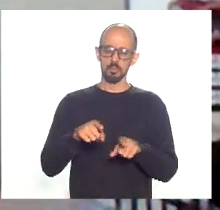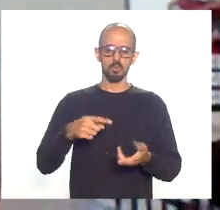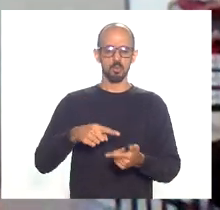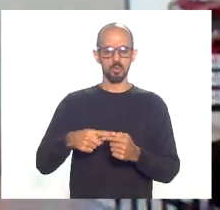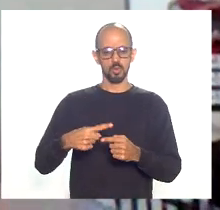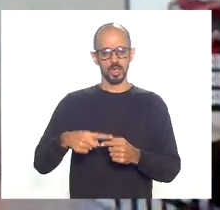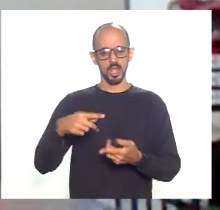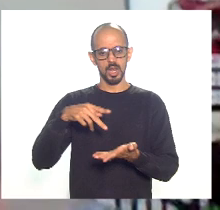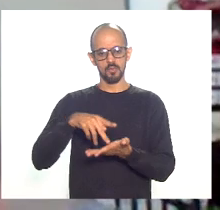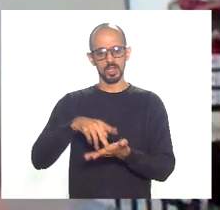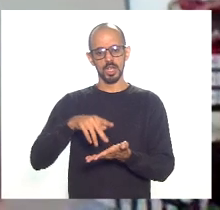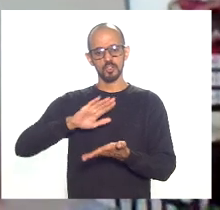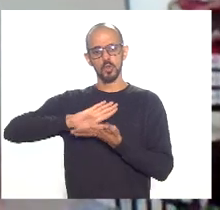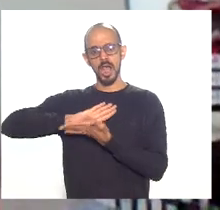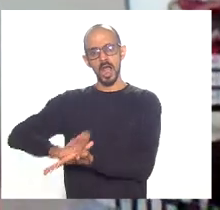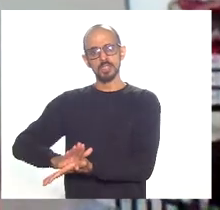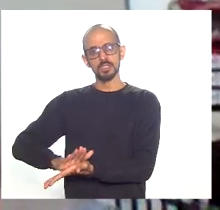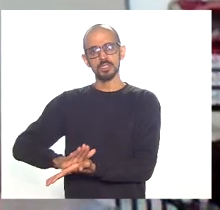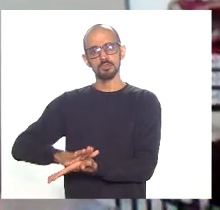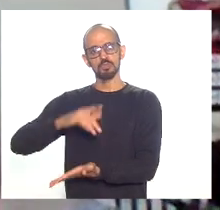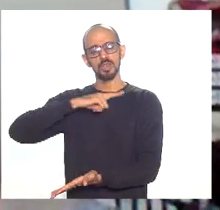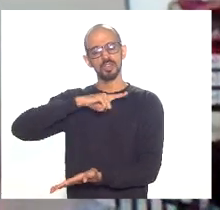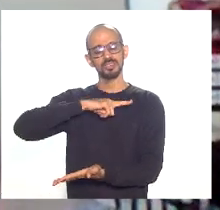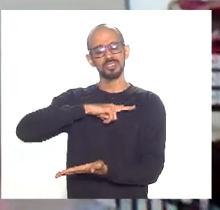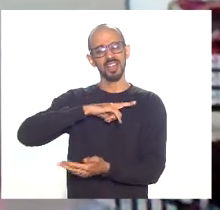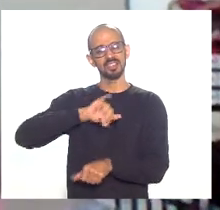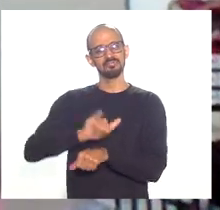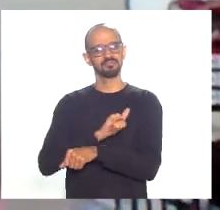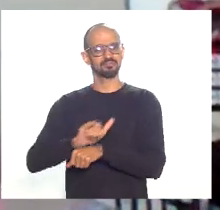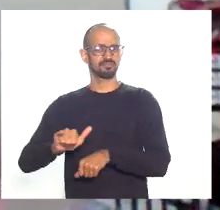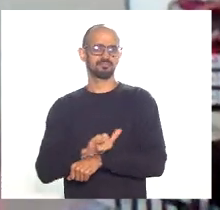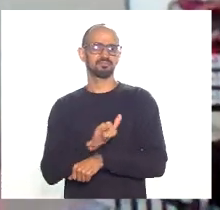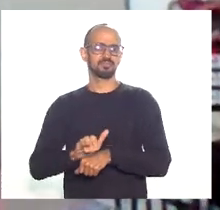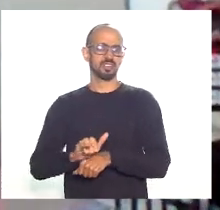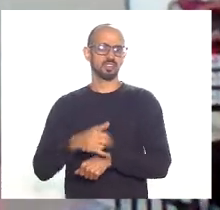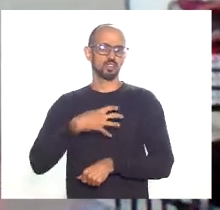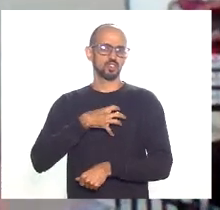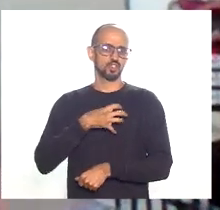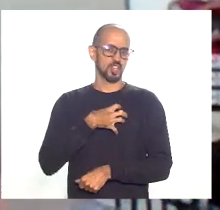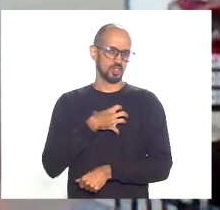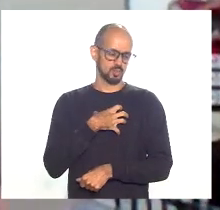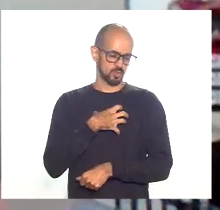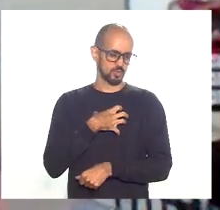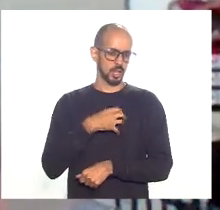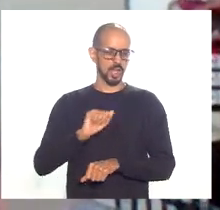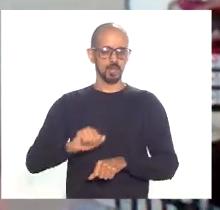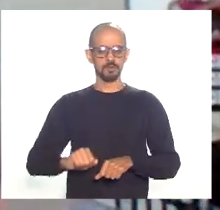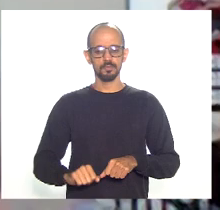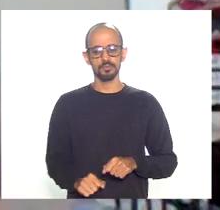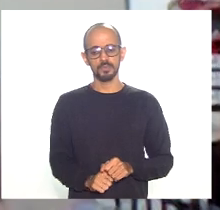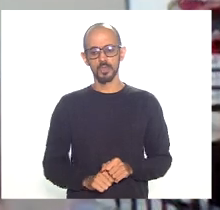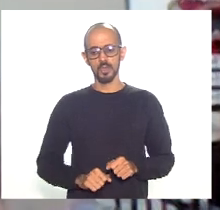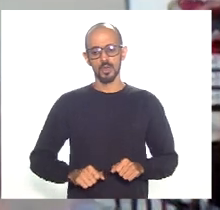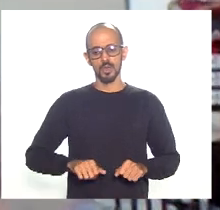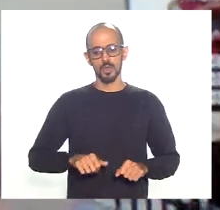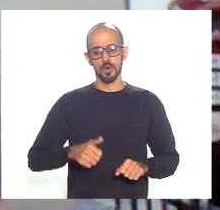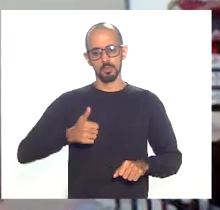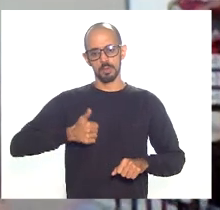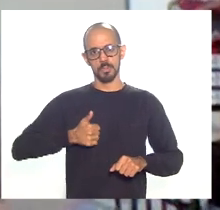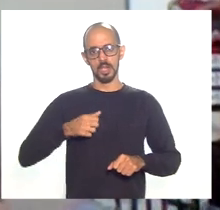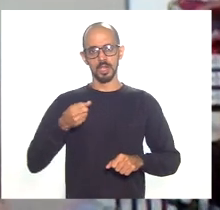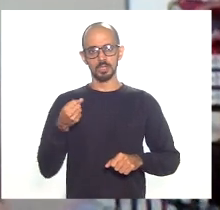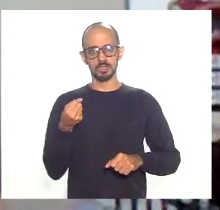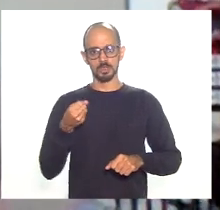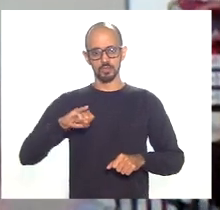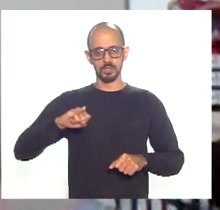o racismo ele se manifesta de muitas formas, né? Uma delas é quando você tenta